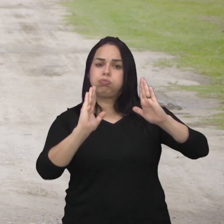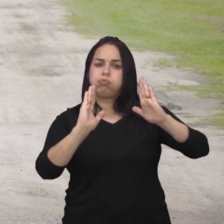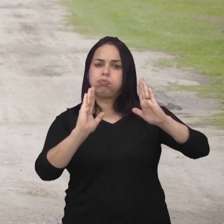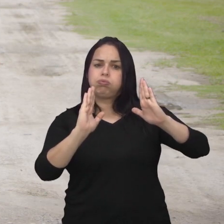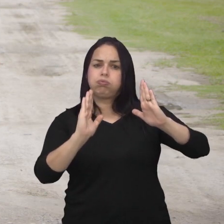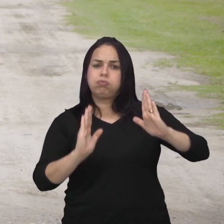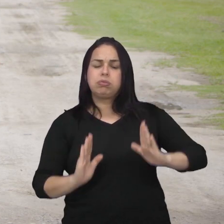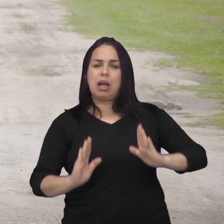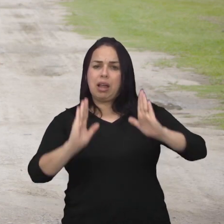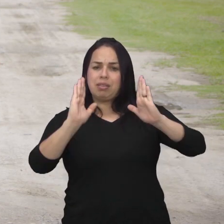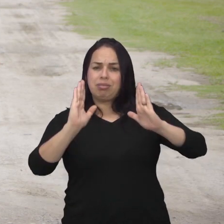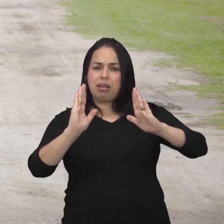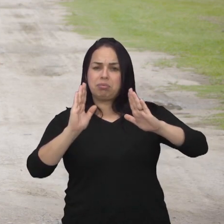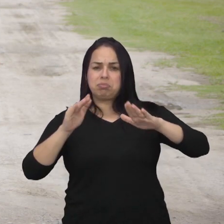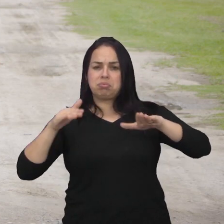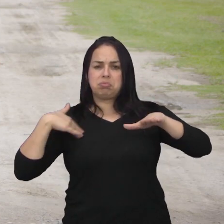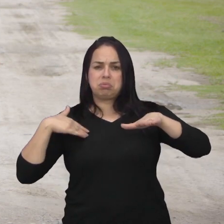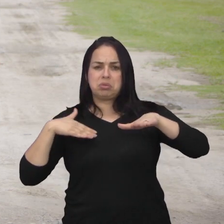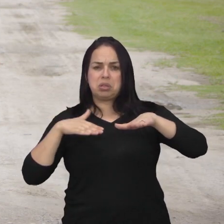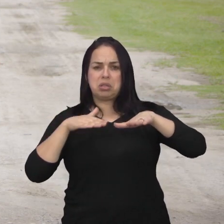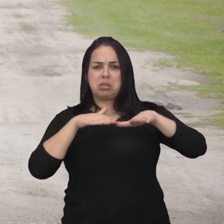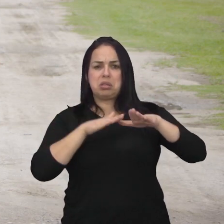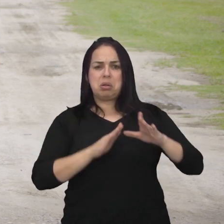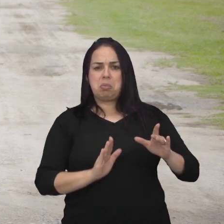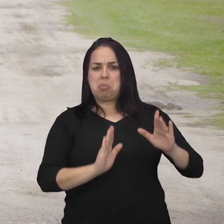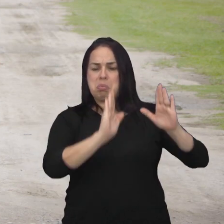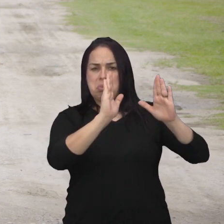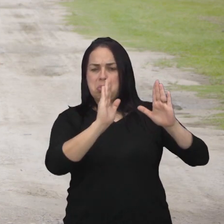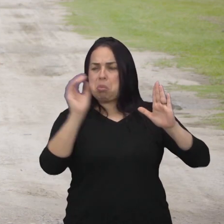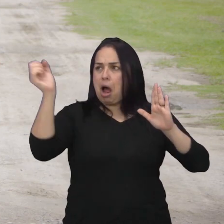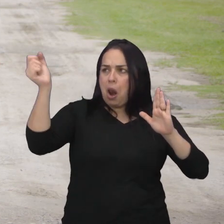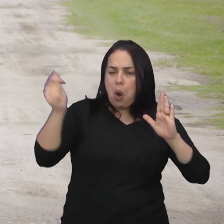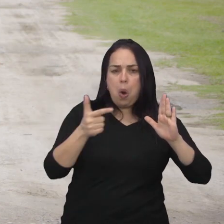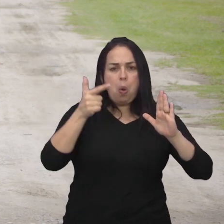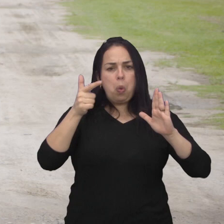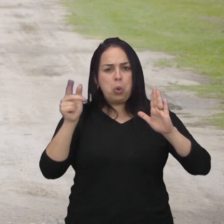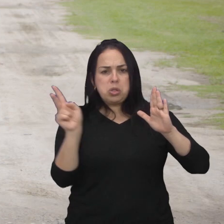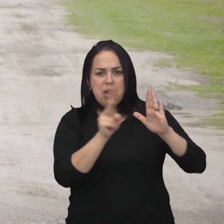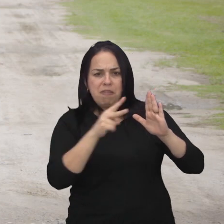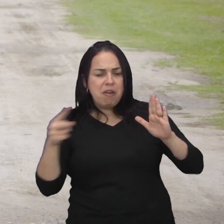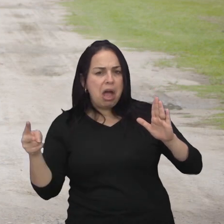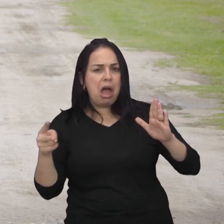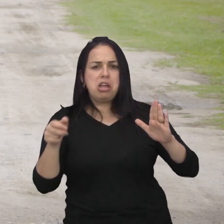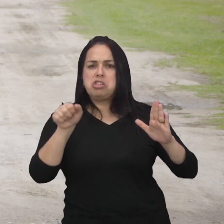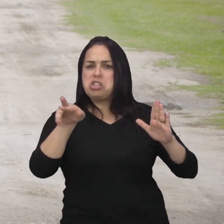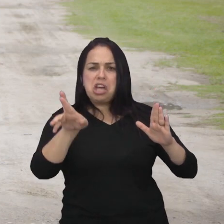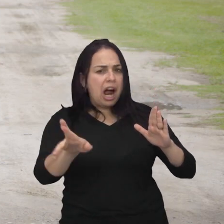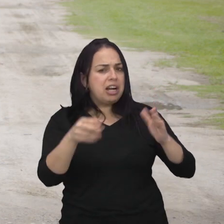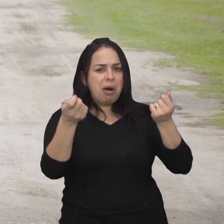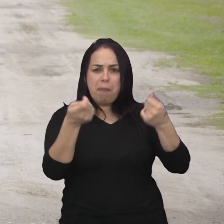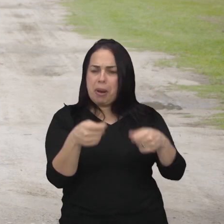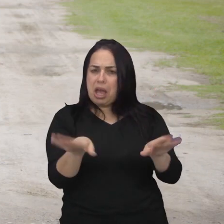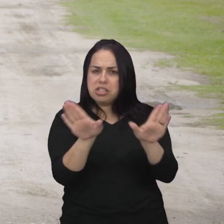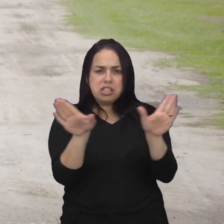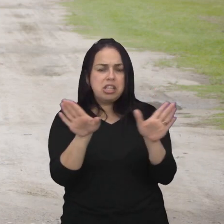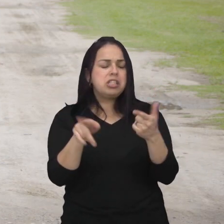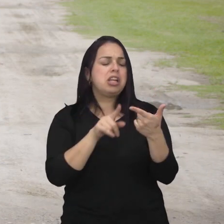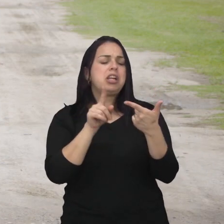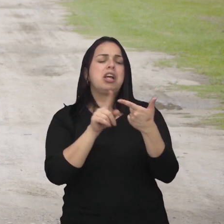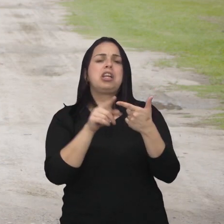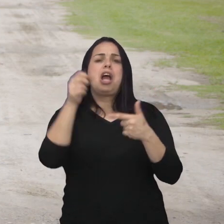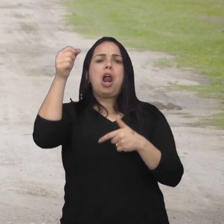tem uma entrada para luz, para vento, que não precisa de ar-condicionado, que a iluminação